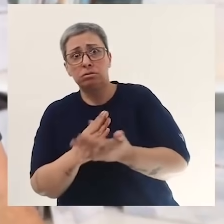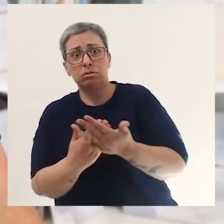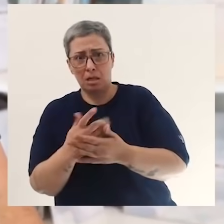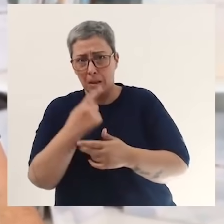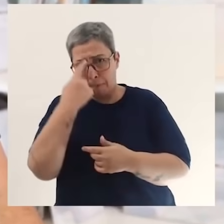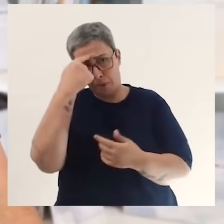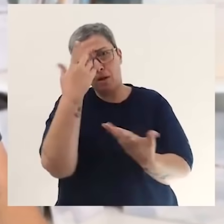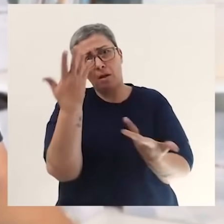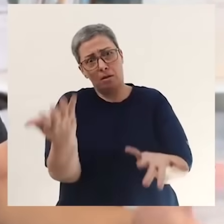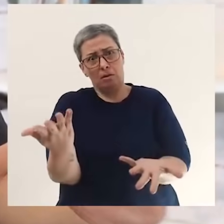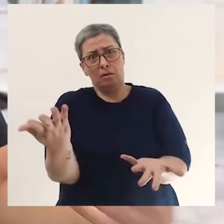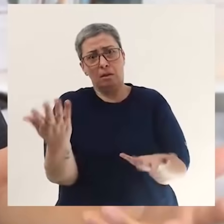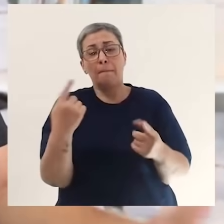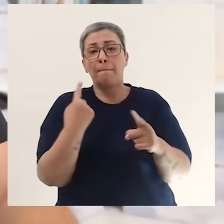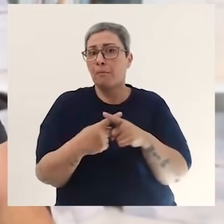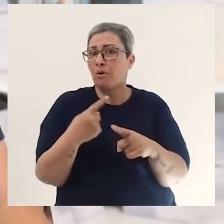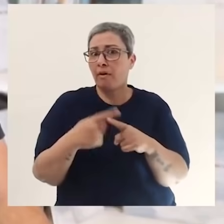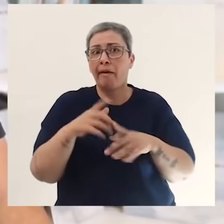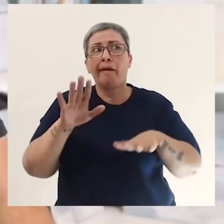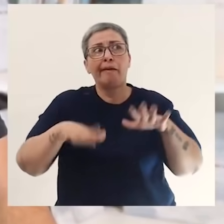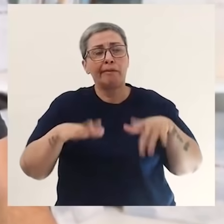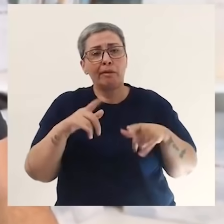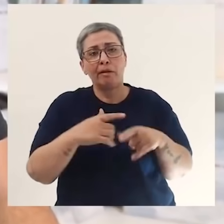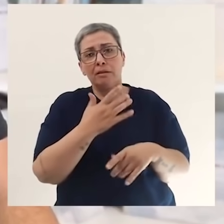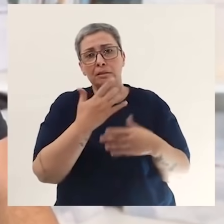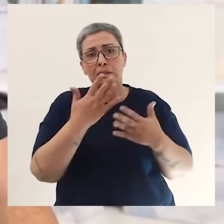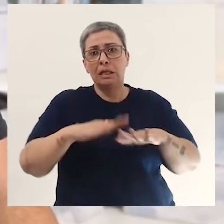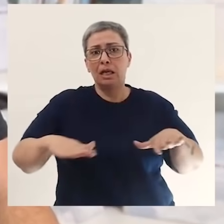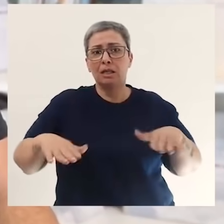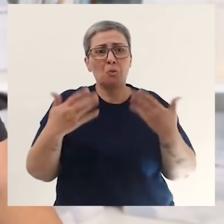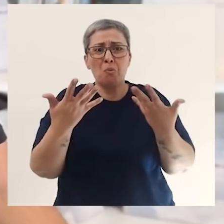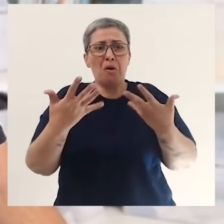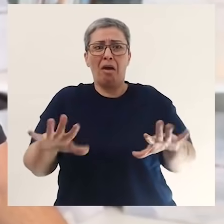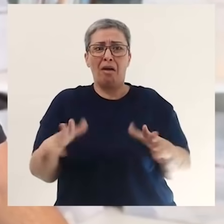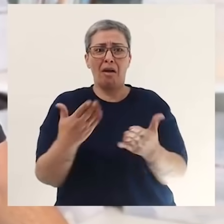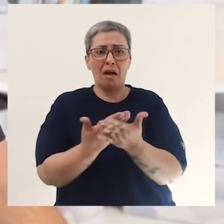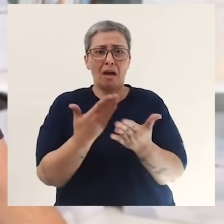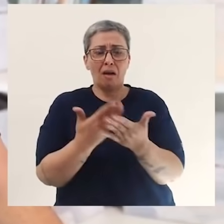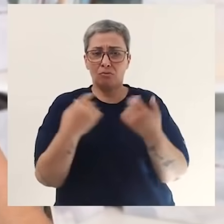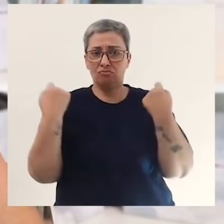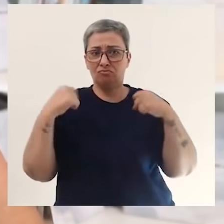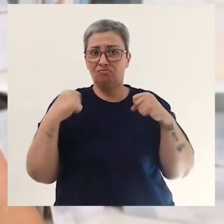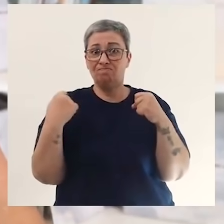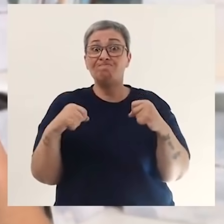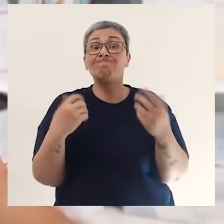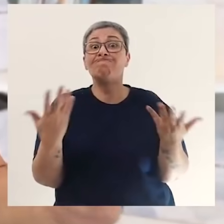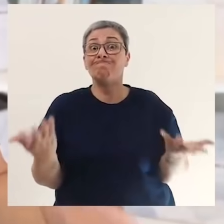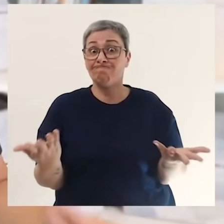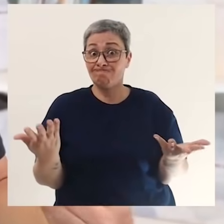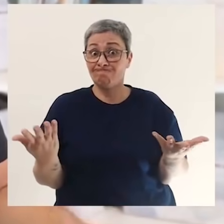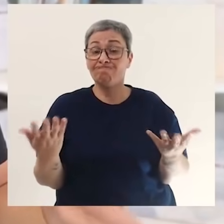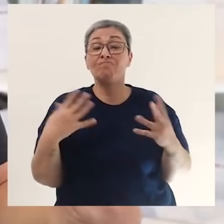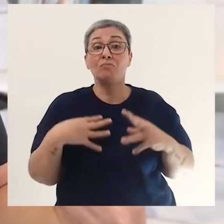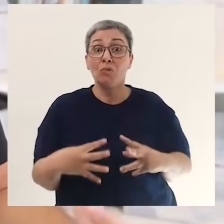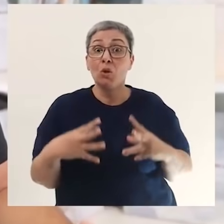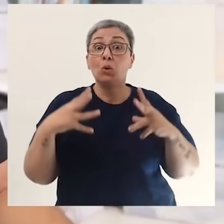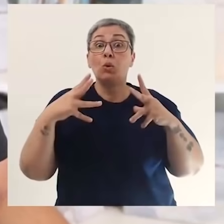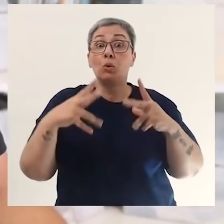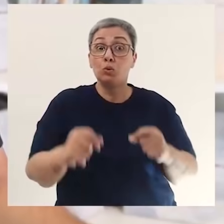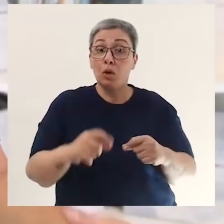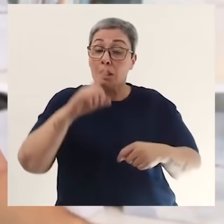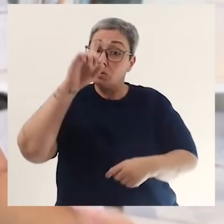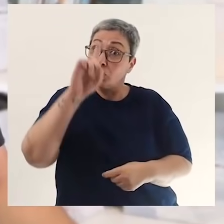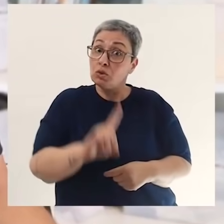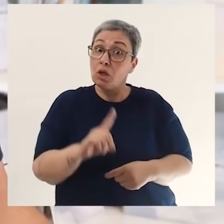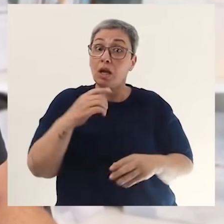pensar nisso? Por que muitas crianças não querem fazer aula de educação física? Todos temos o direito